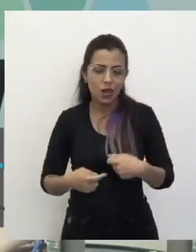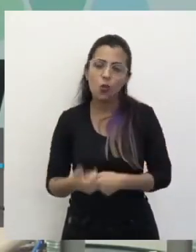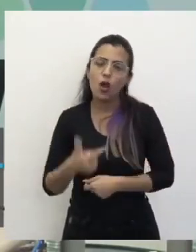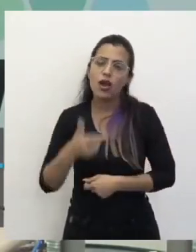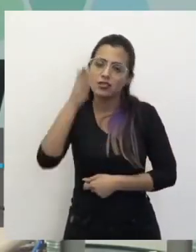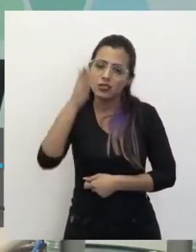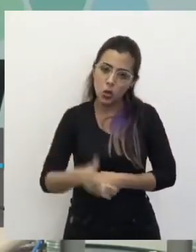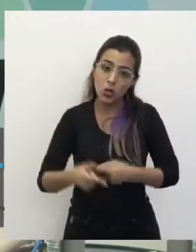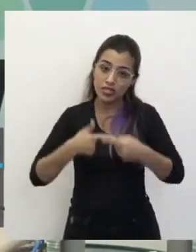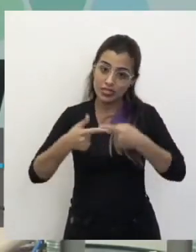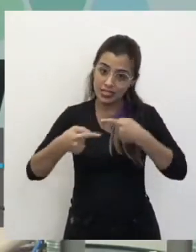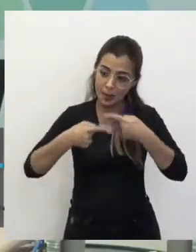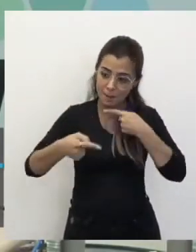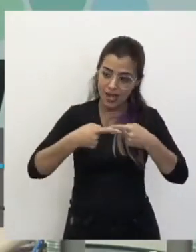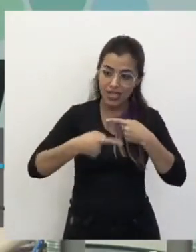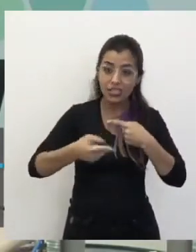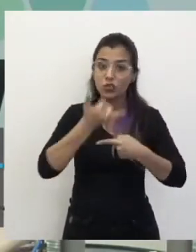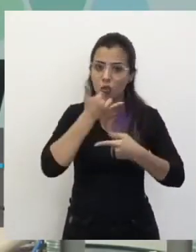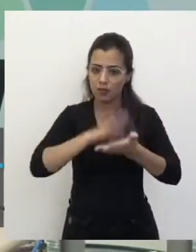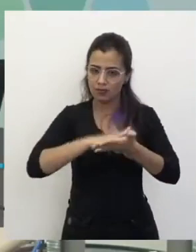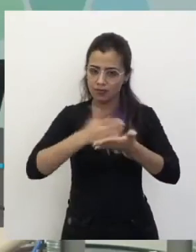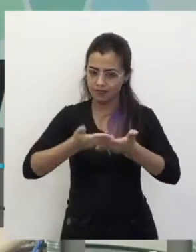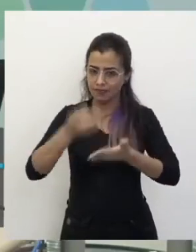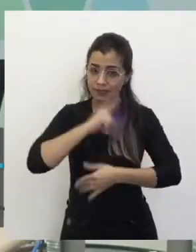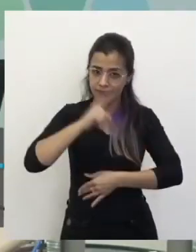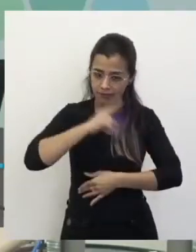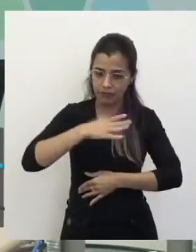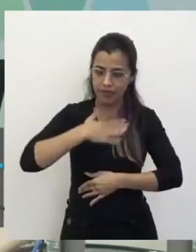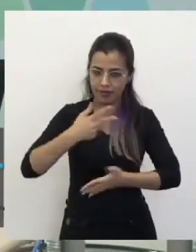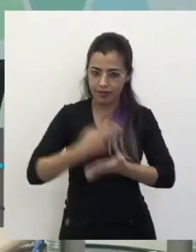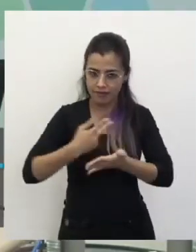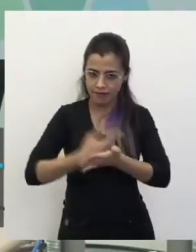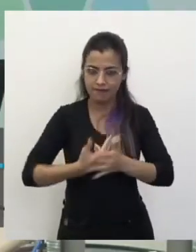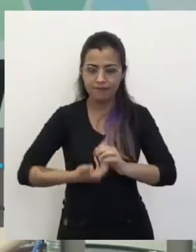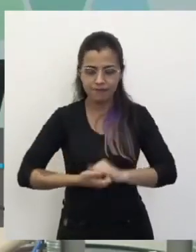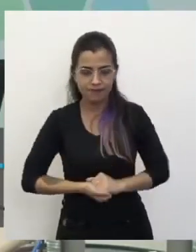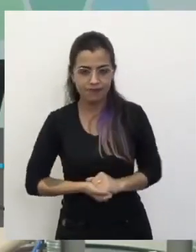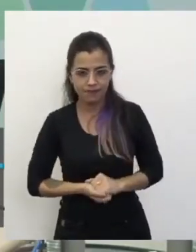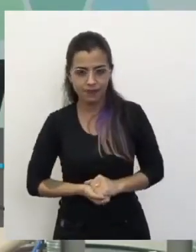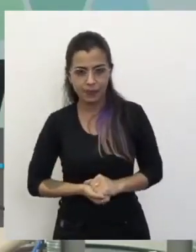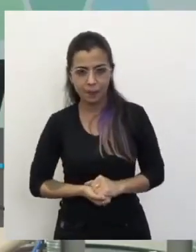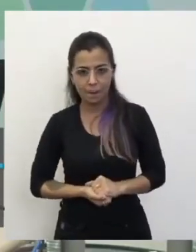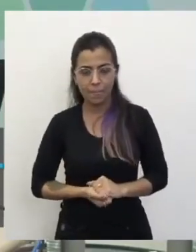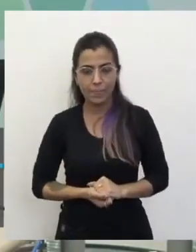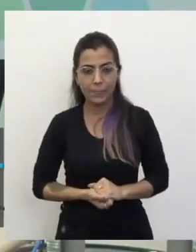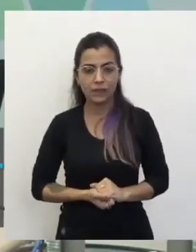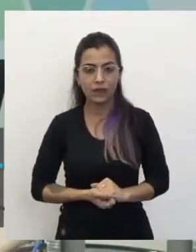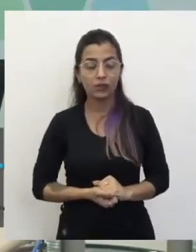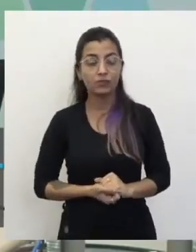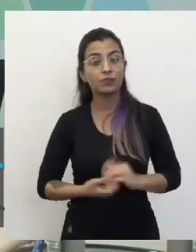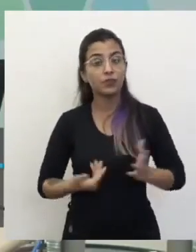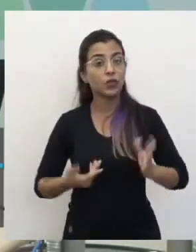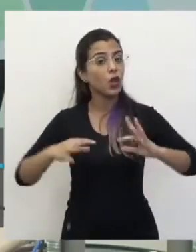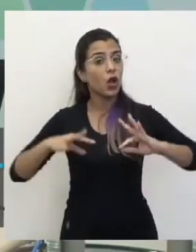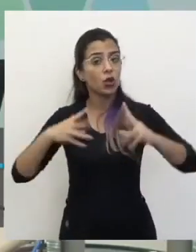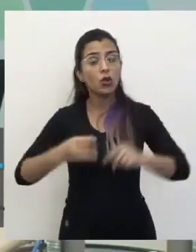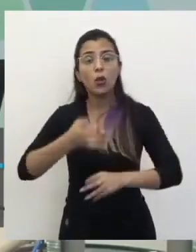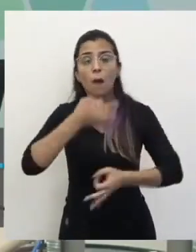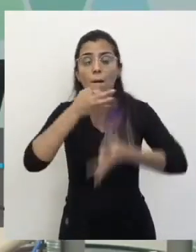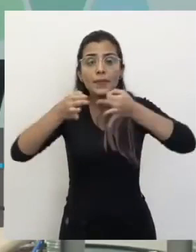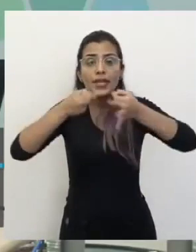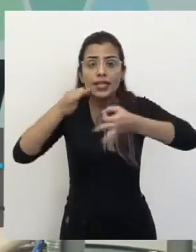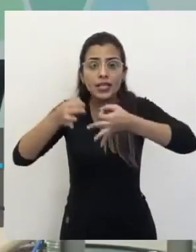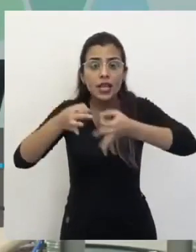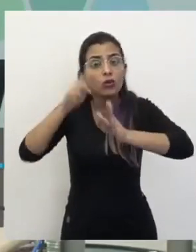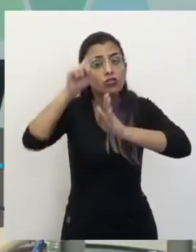aqui. Inclusive, a minha argumentação, a forma como eu construo toda ali a minha opinião dentro de um texto,